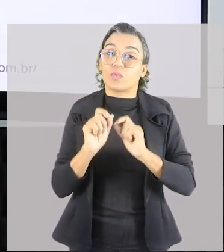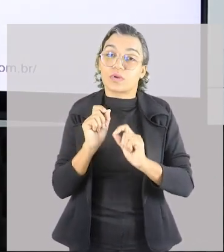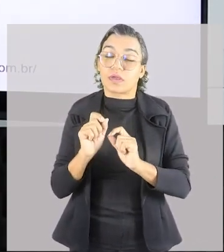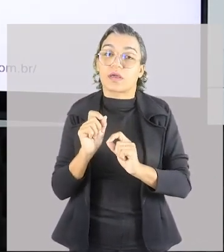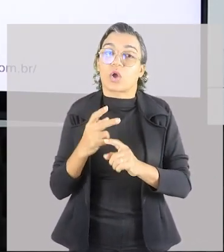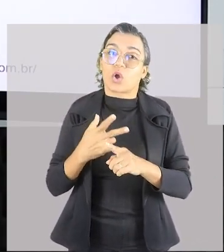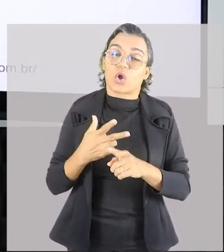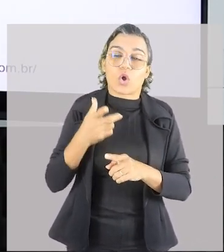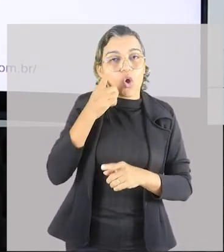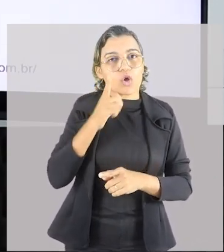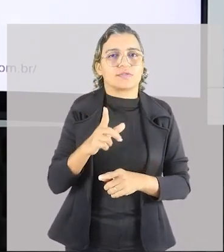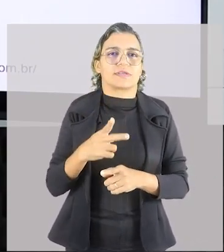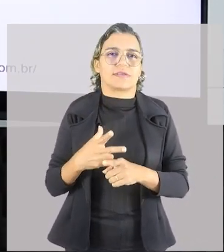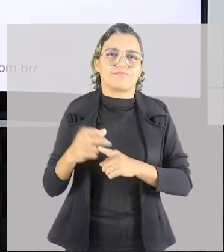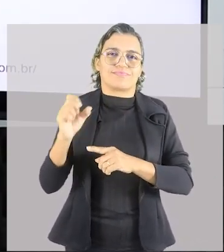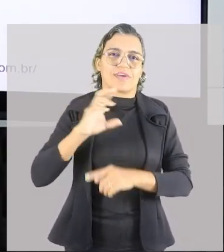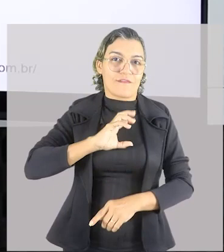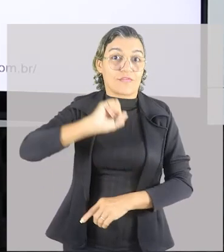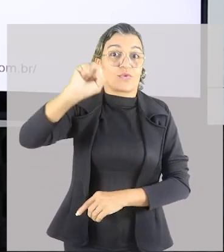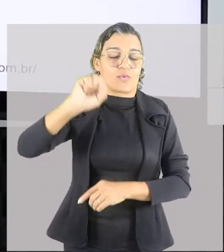aquele adversário.